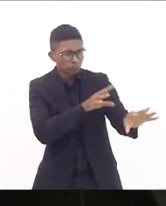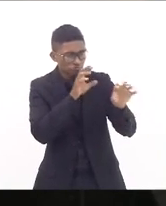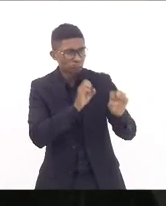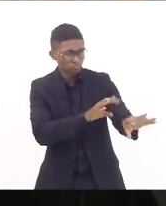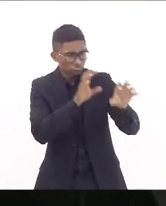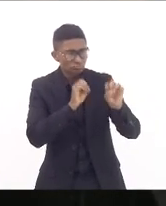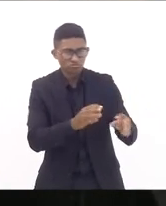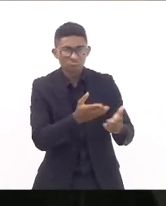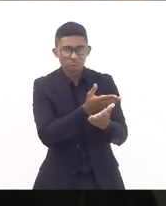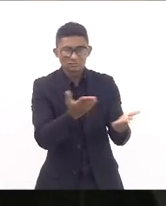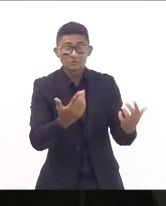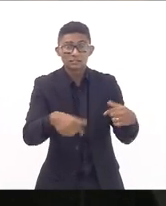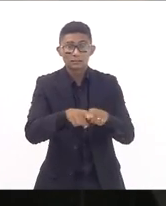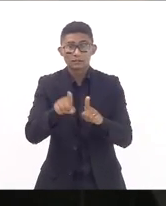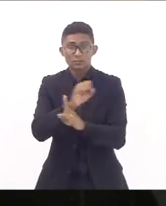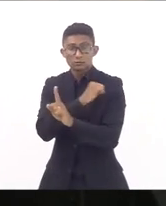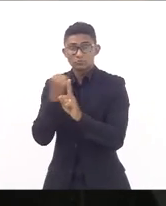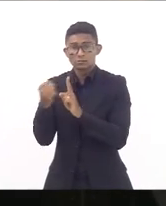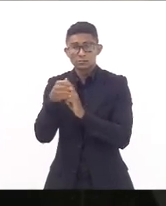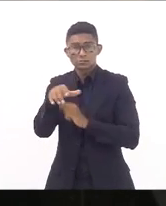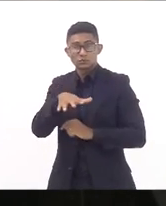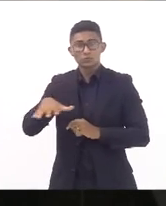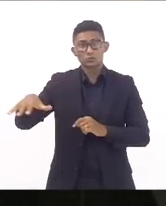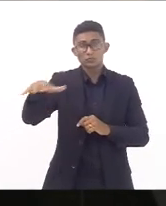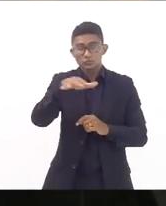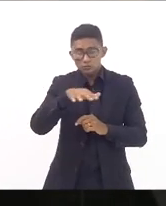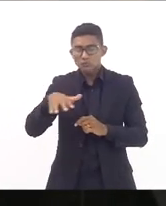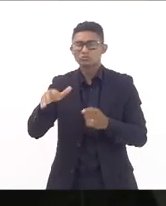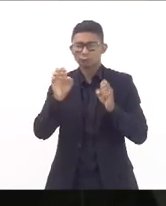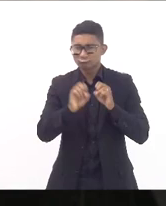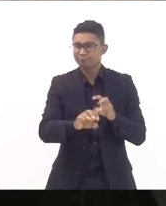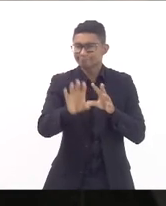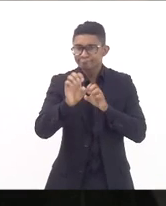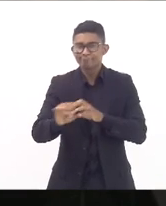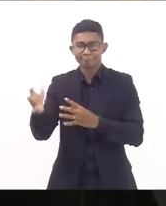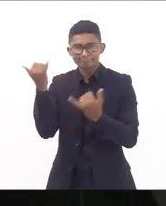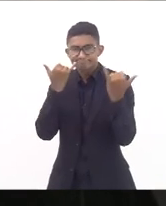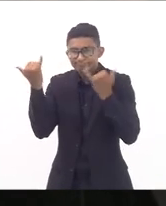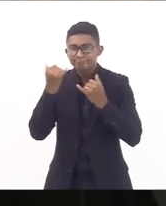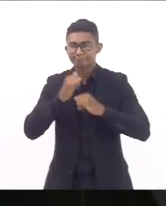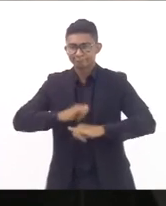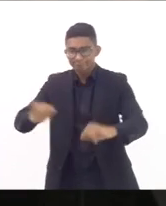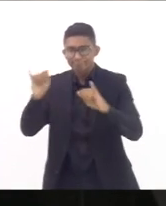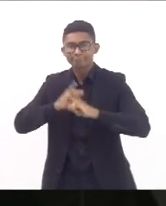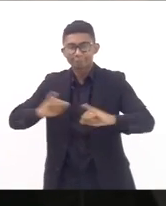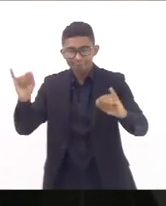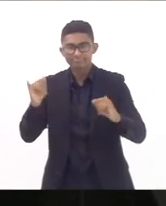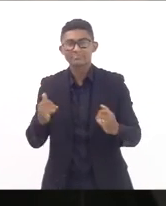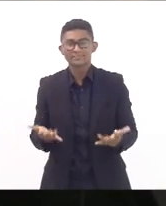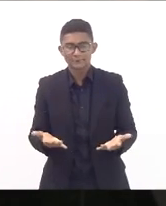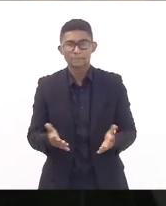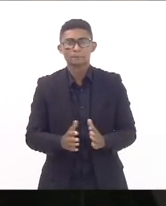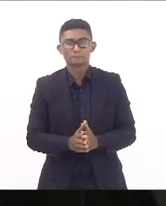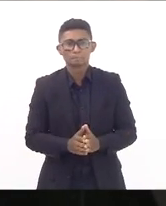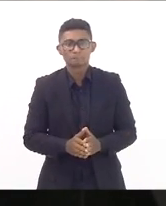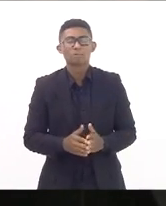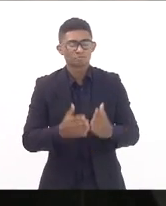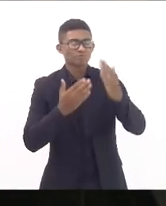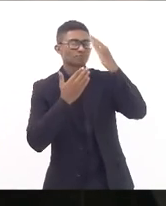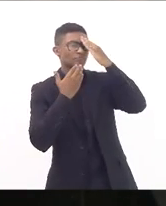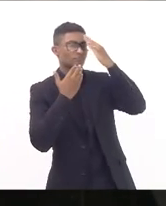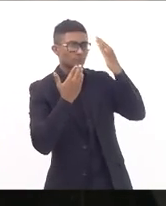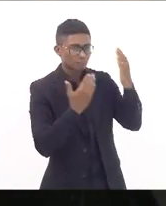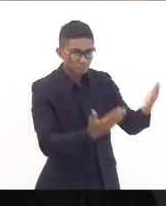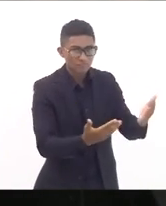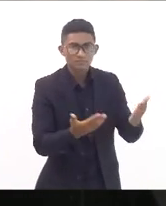ensinando toda a sociedade, através de espaços públicos e privados, de como fazer o descarte. Senhora presidente, obrigado pela